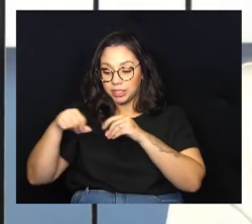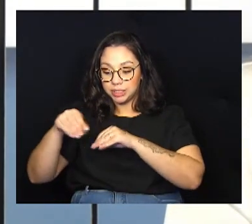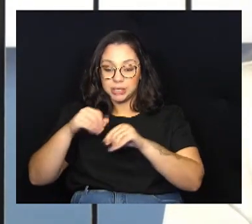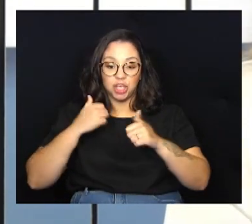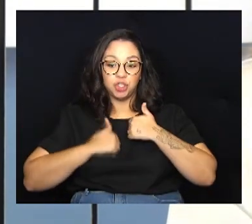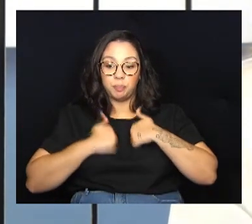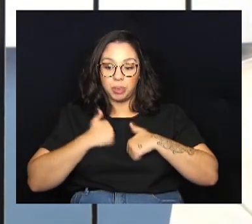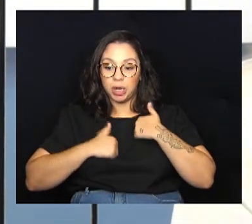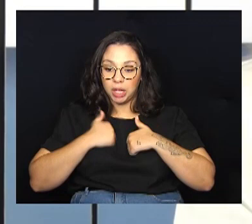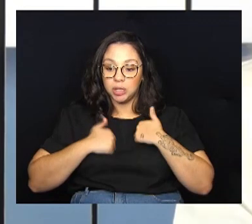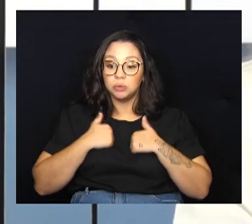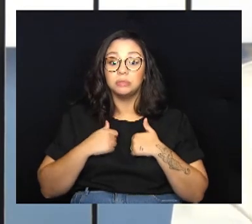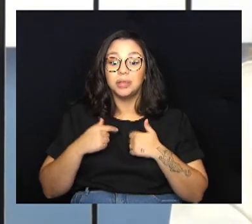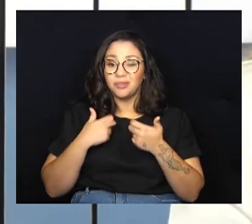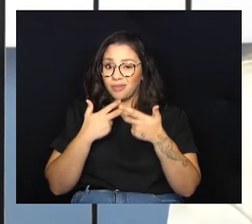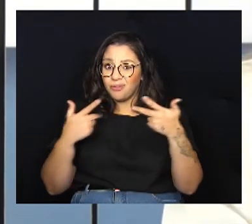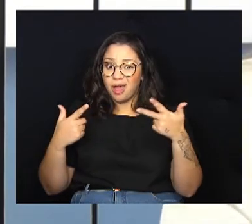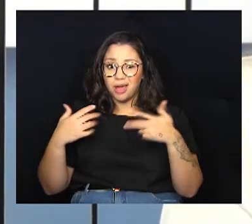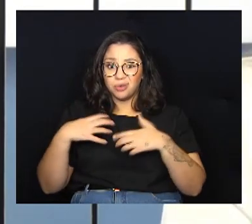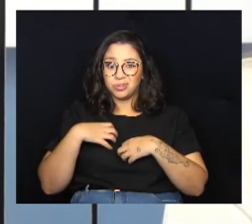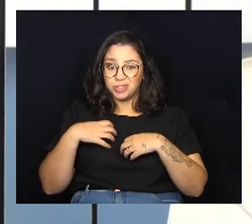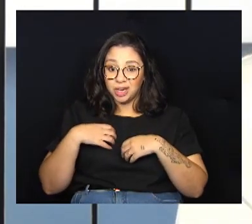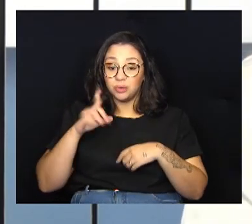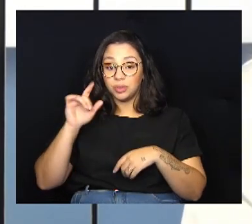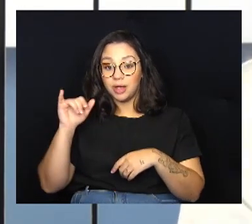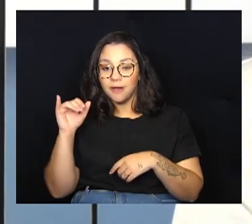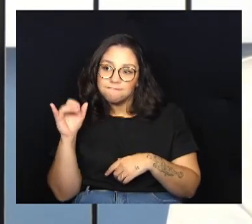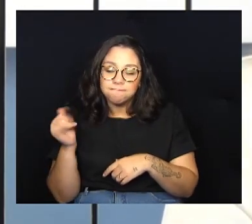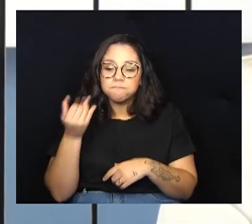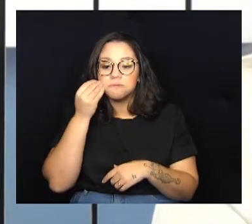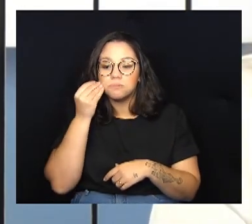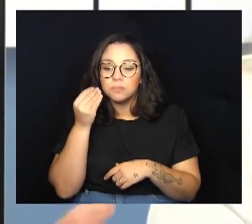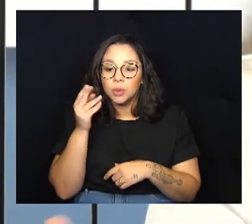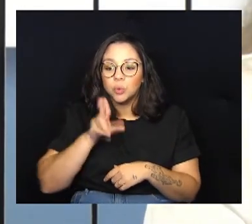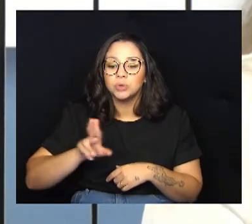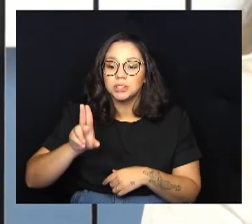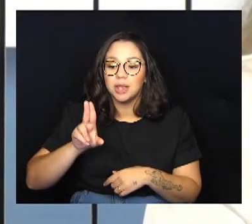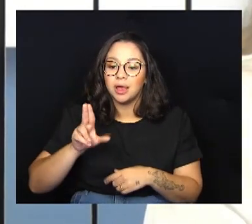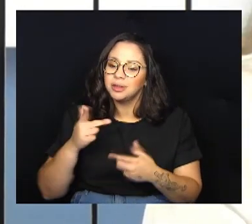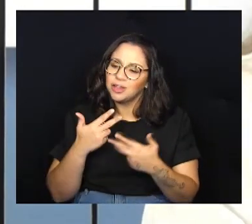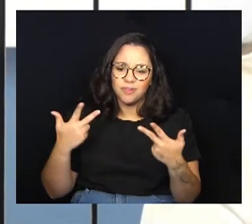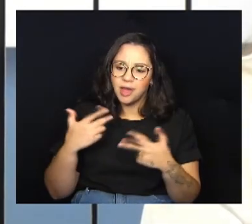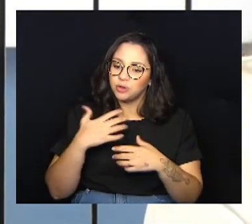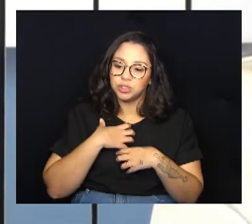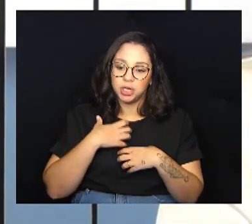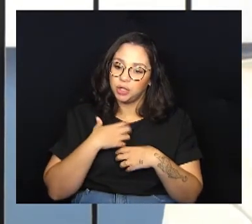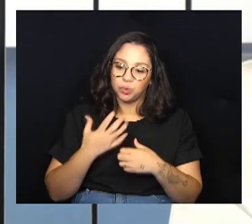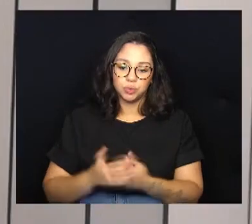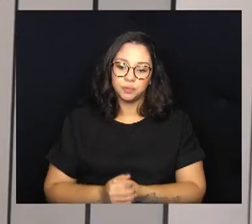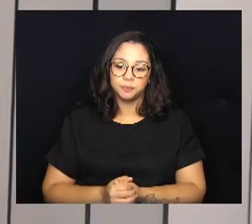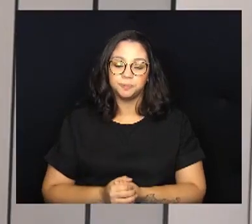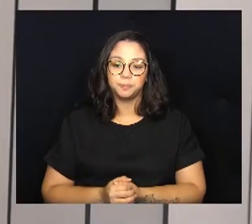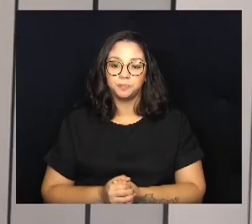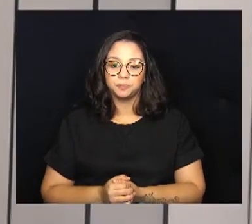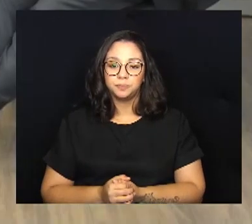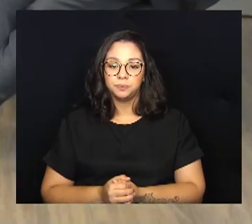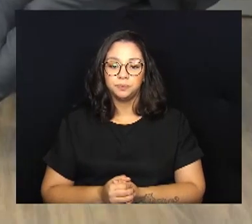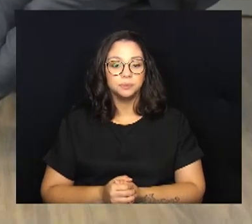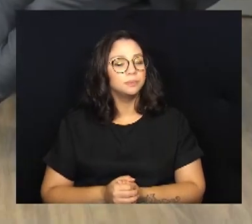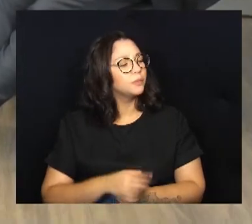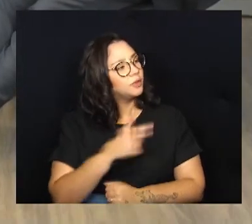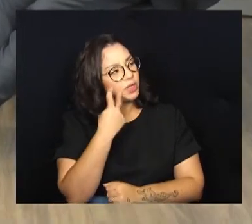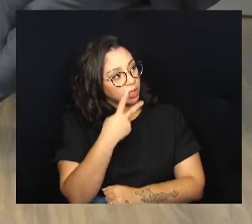saúde começa a se sobrecarregar com uma demanda com certeza, que a gente ainda não sabe. Mas canabinoides, quando a gente fala em